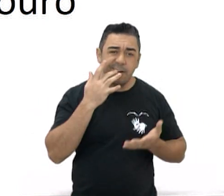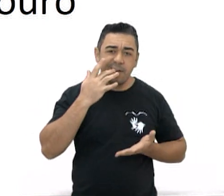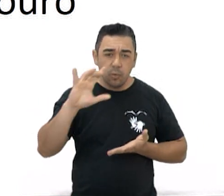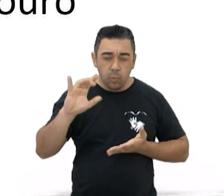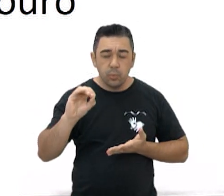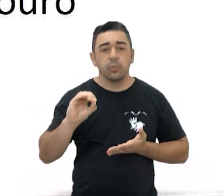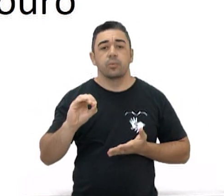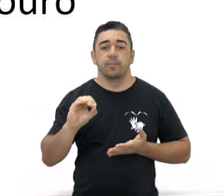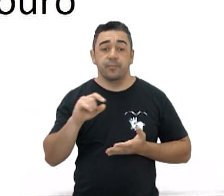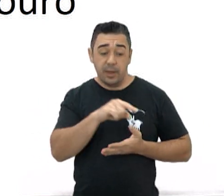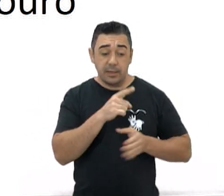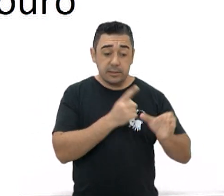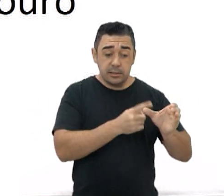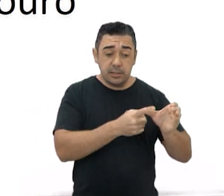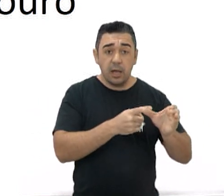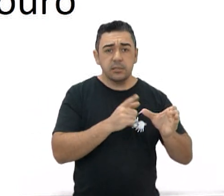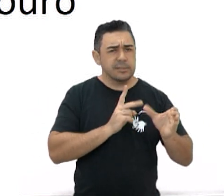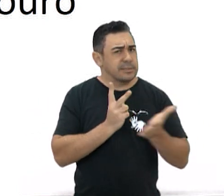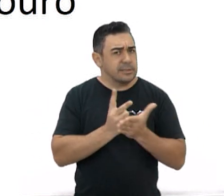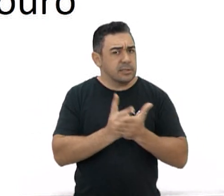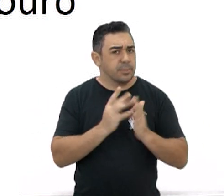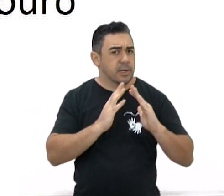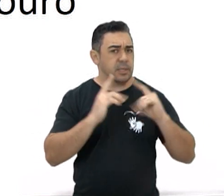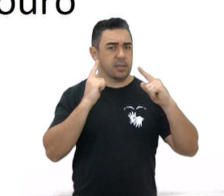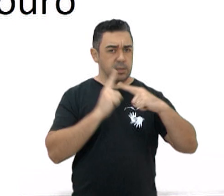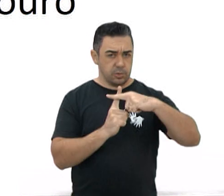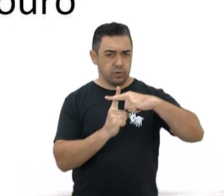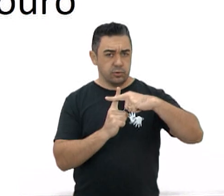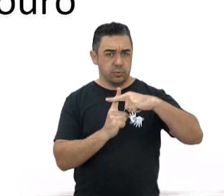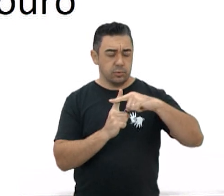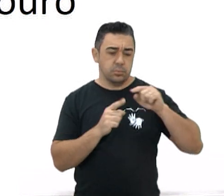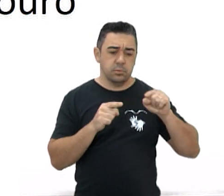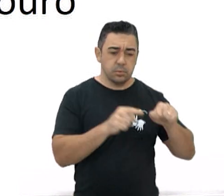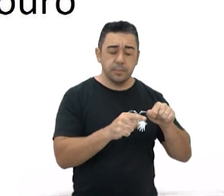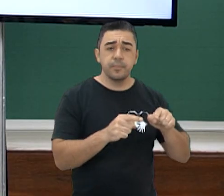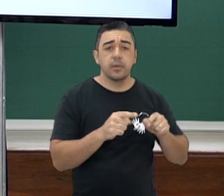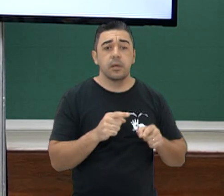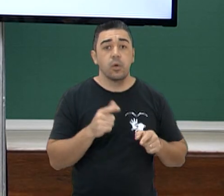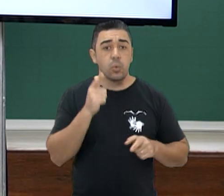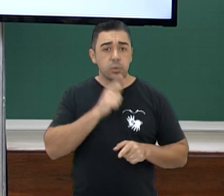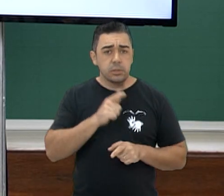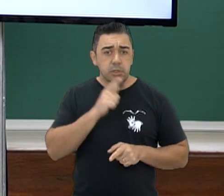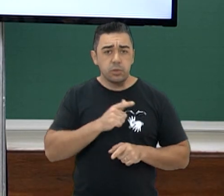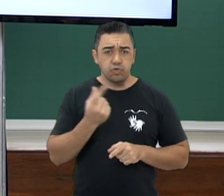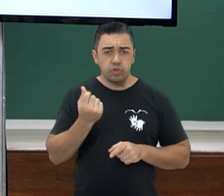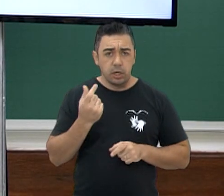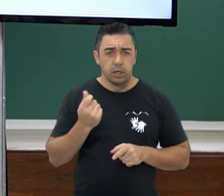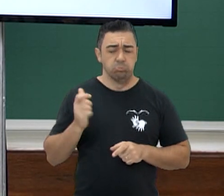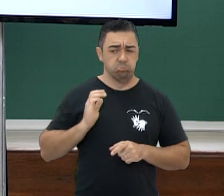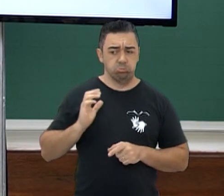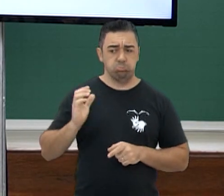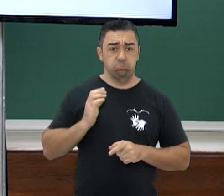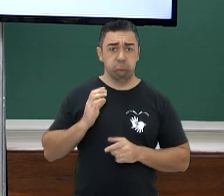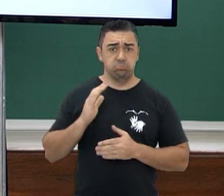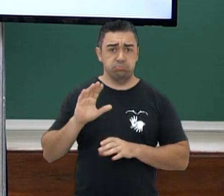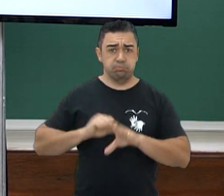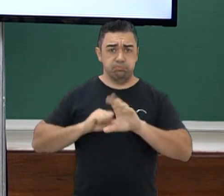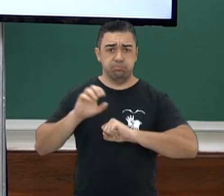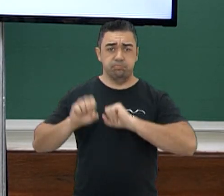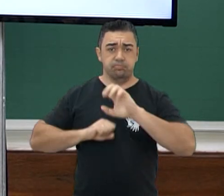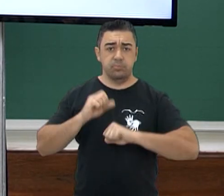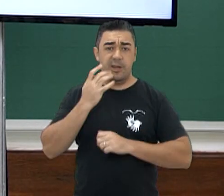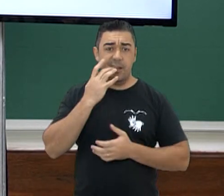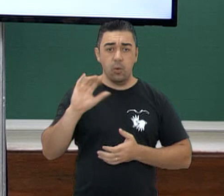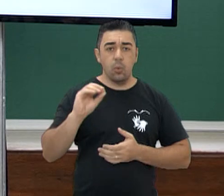Todas essas cidadezinhas tinham uma igreja. Eles começaram a ganhar muito dinheiro com o ouro e esse